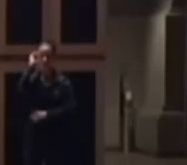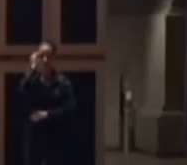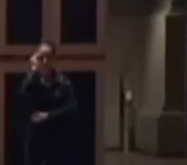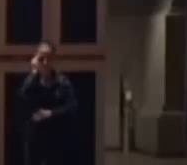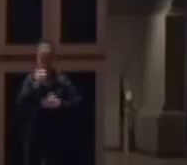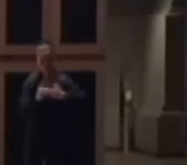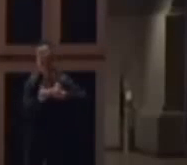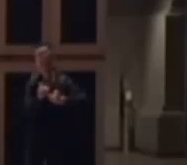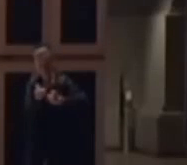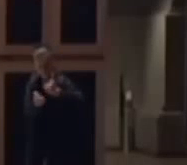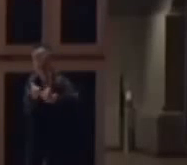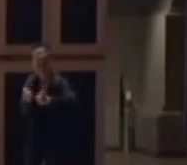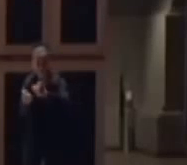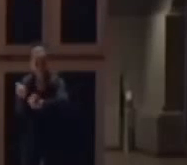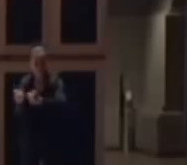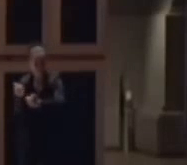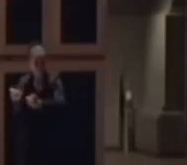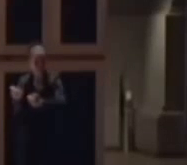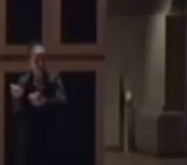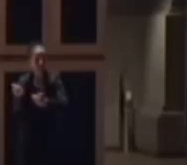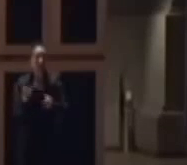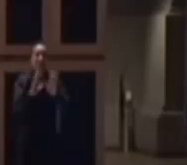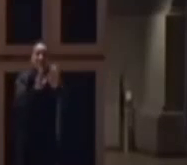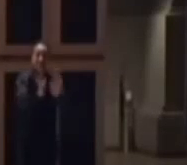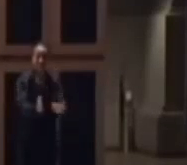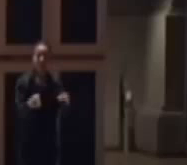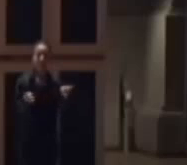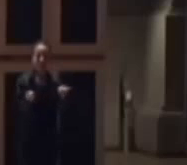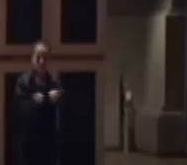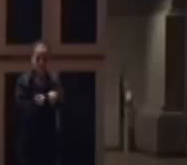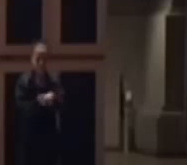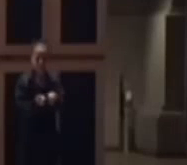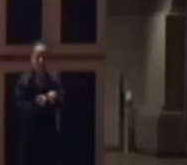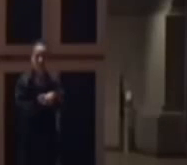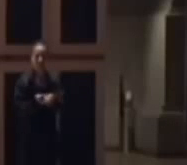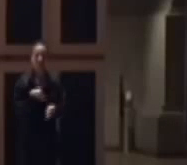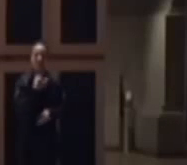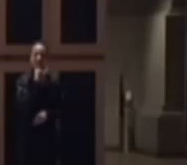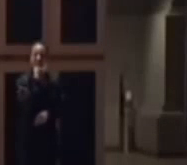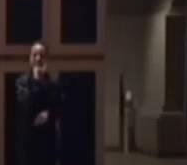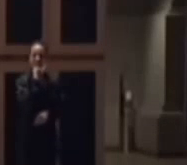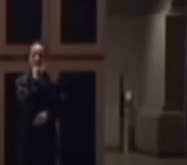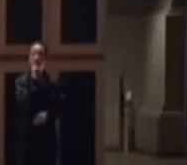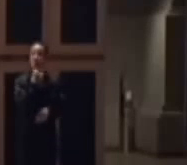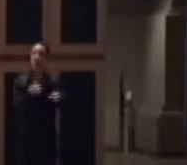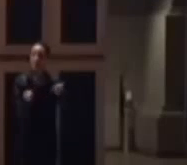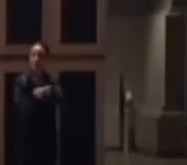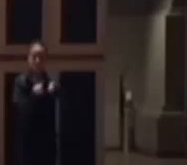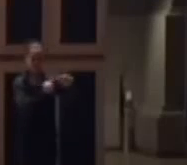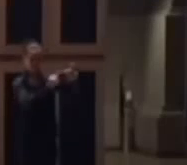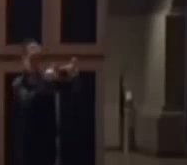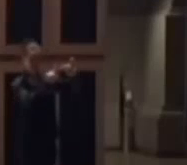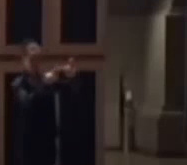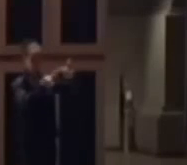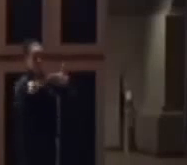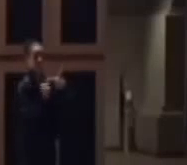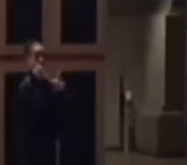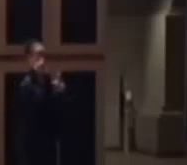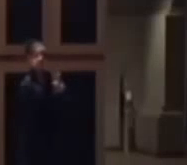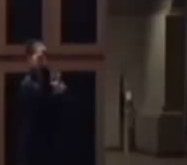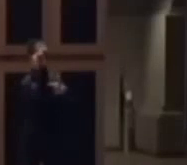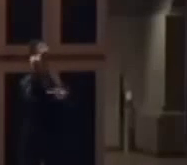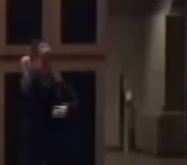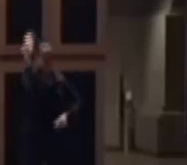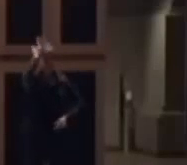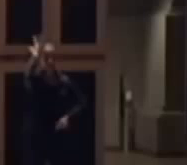retidão, porque afinal de contas elas estão lidando e manejando recursos públicos. E a outra questão muito importante que eu gostei é uma